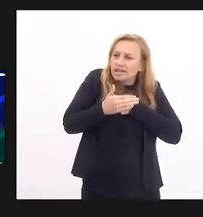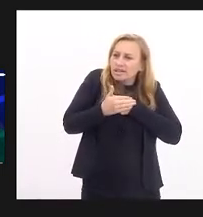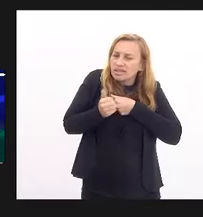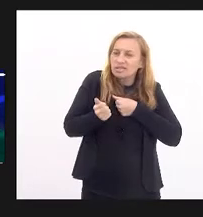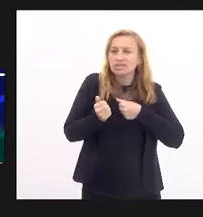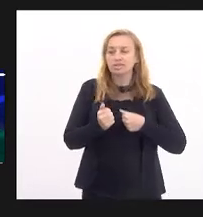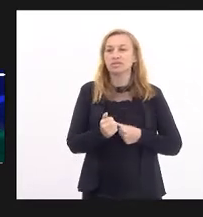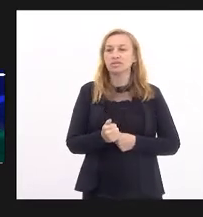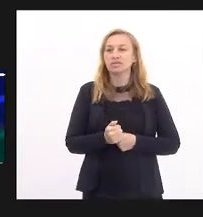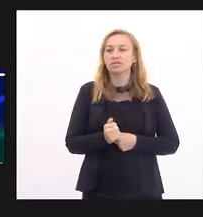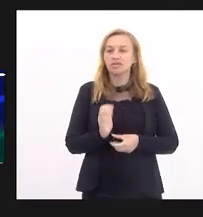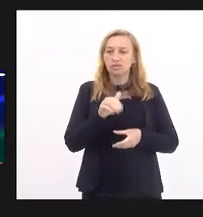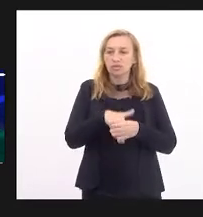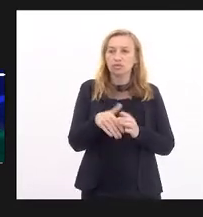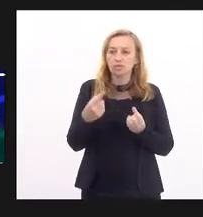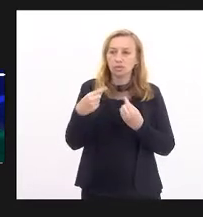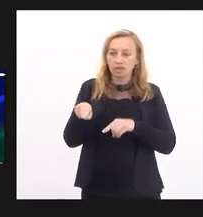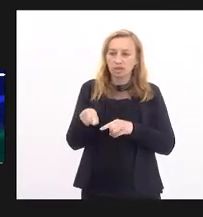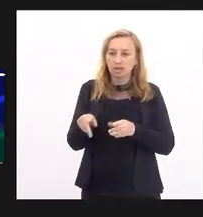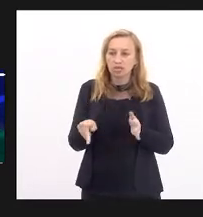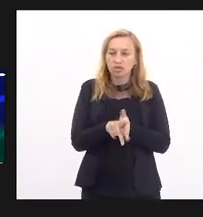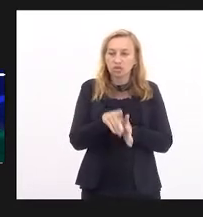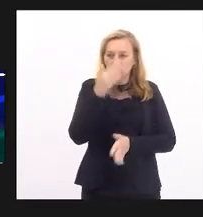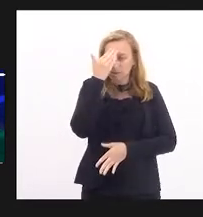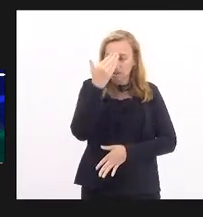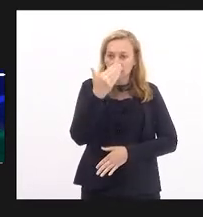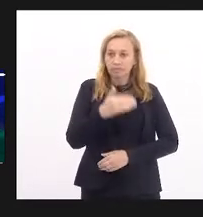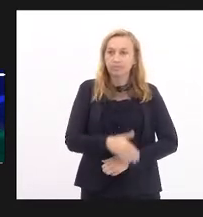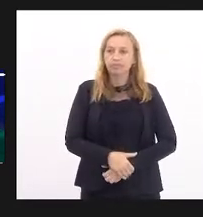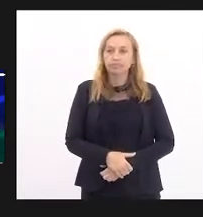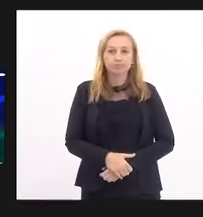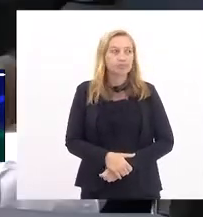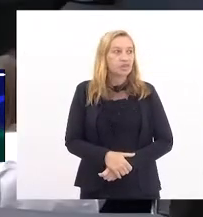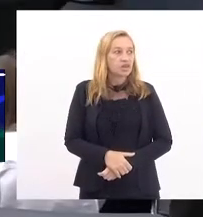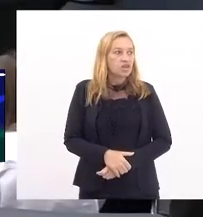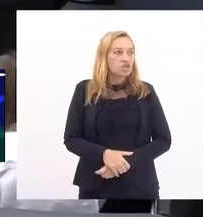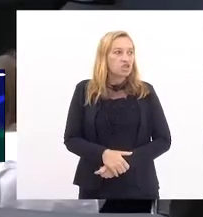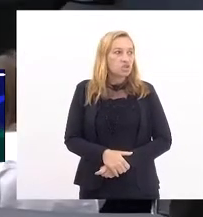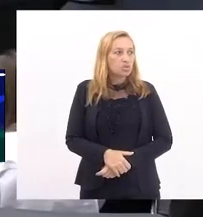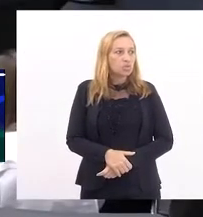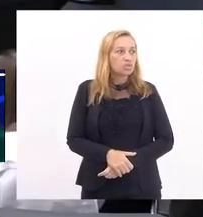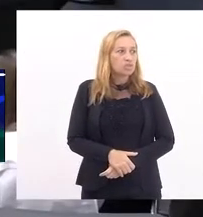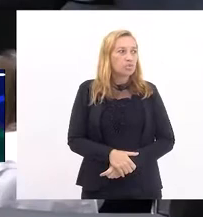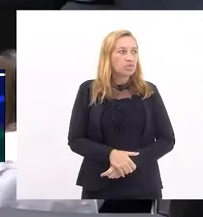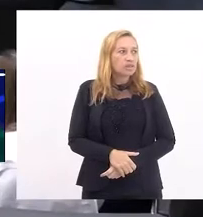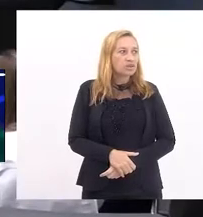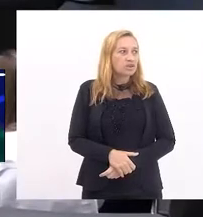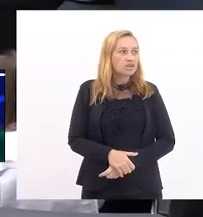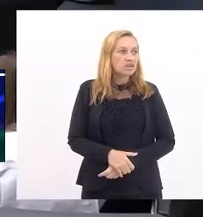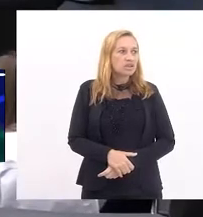deixar consignado no voto Contagem para olhar muito obrigado o